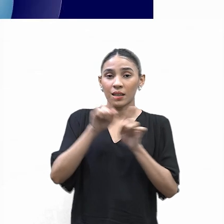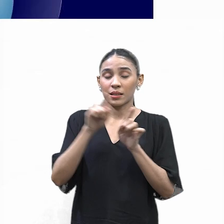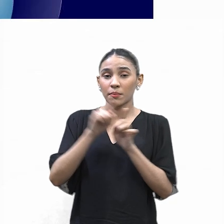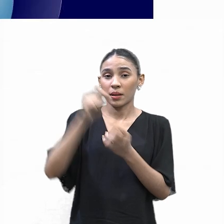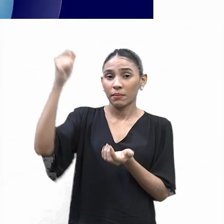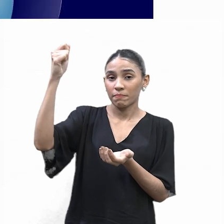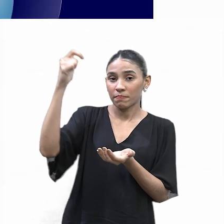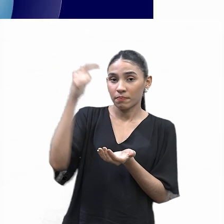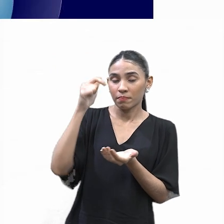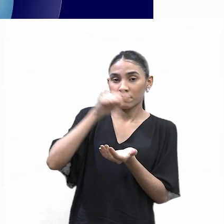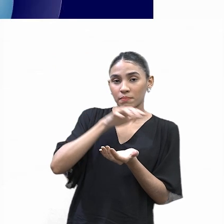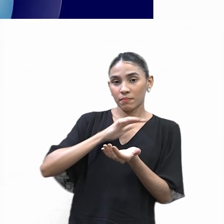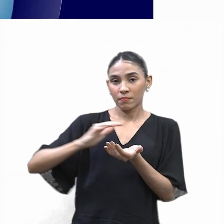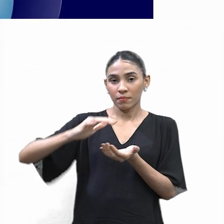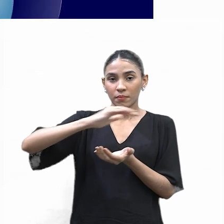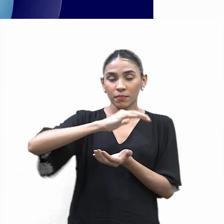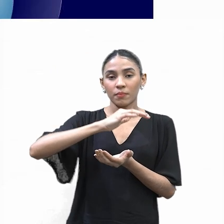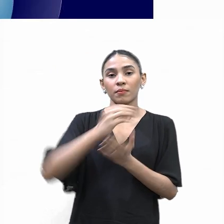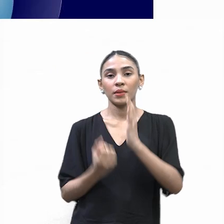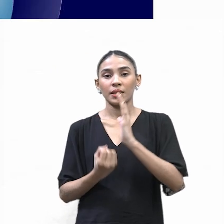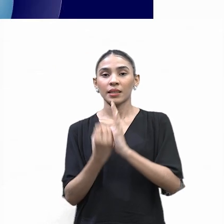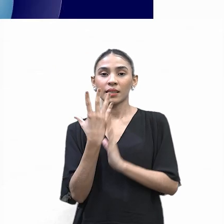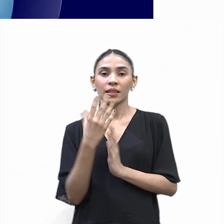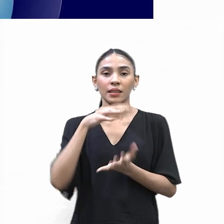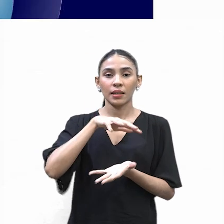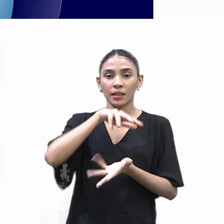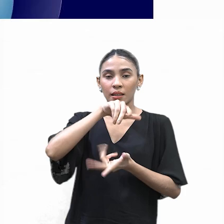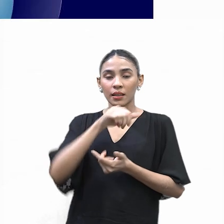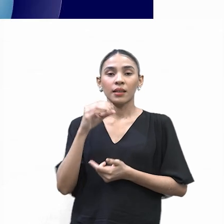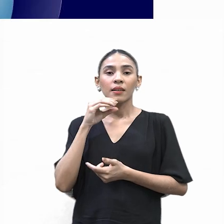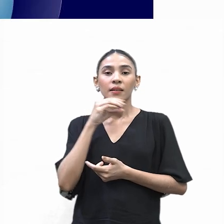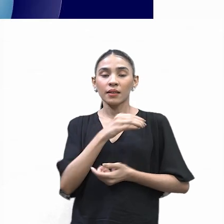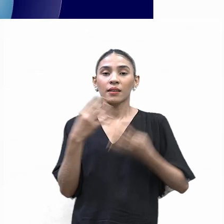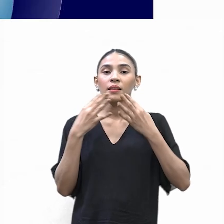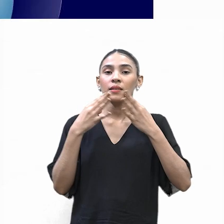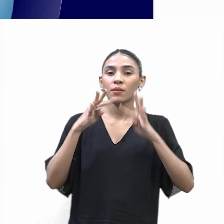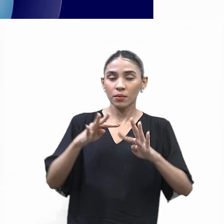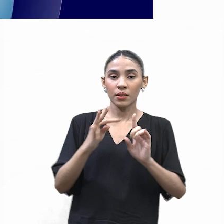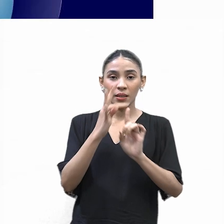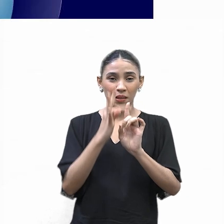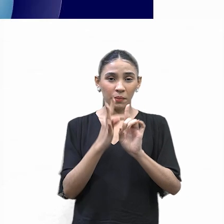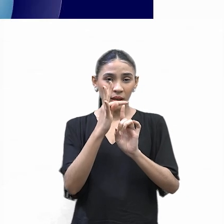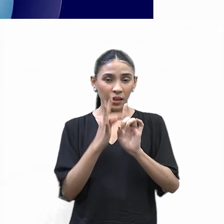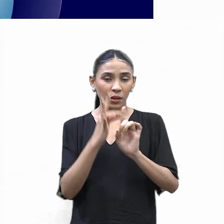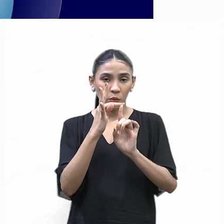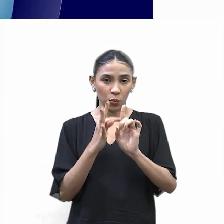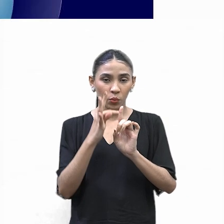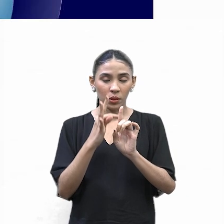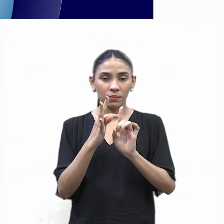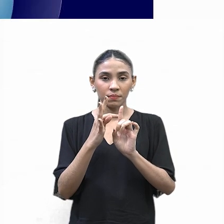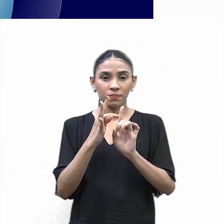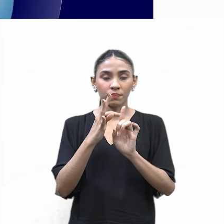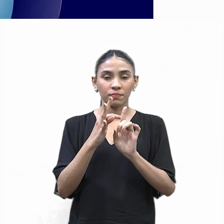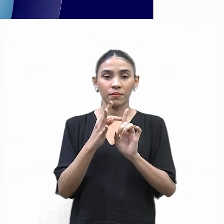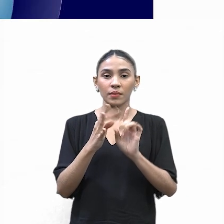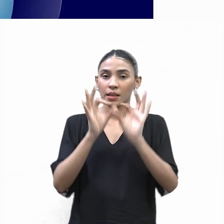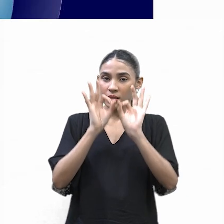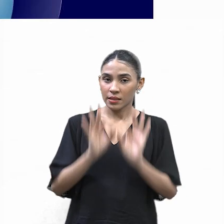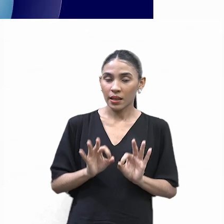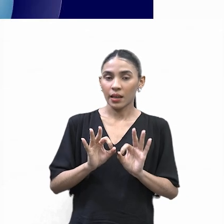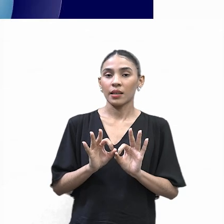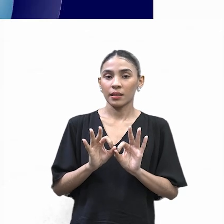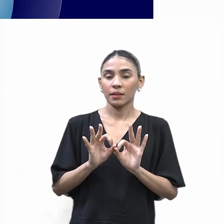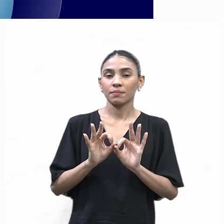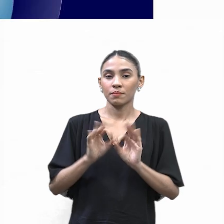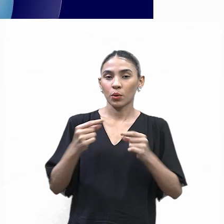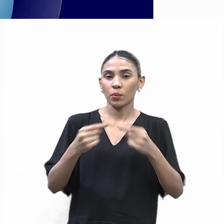solar ocasiona o efeito estufa, processo natural que mantém a temperatura do planeta adequada à existência